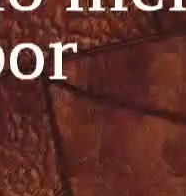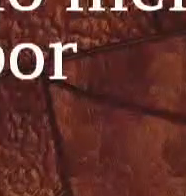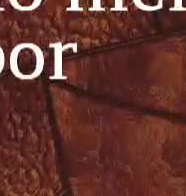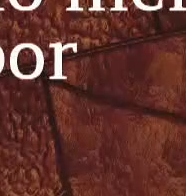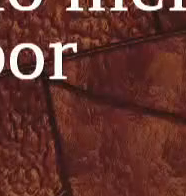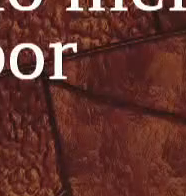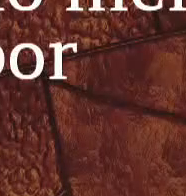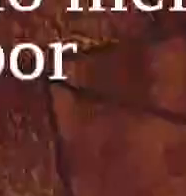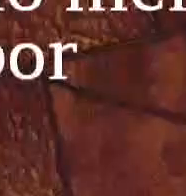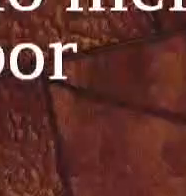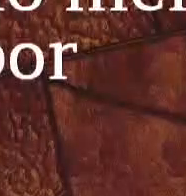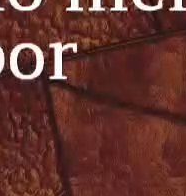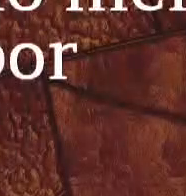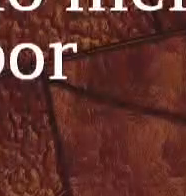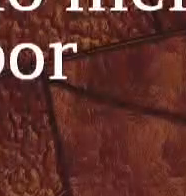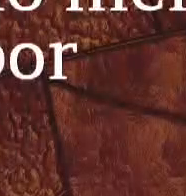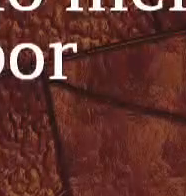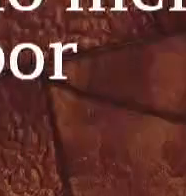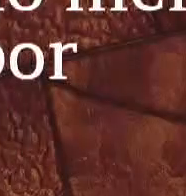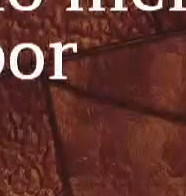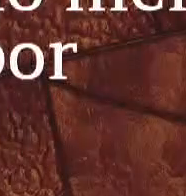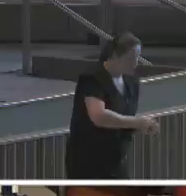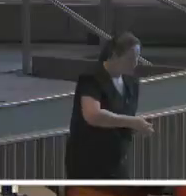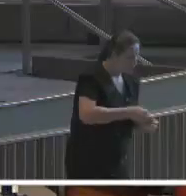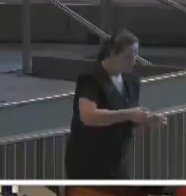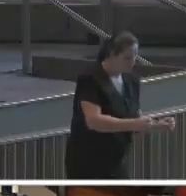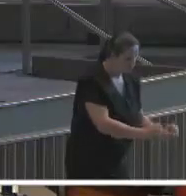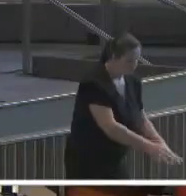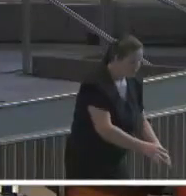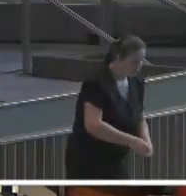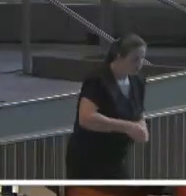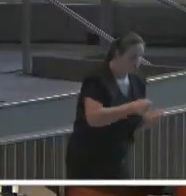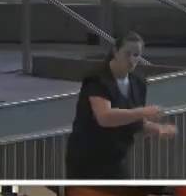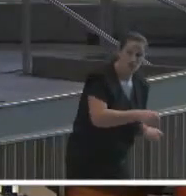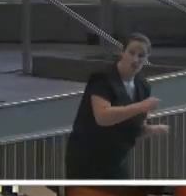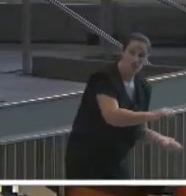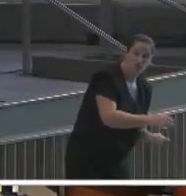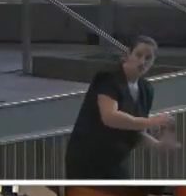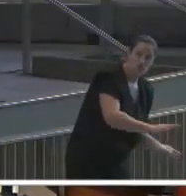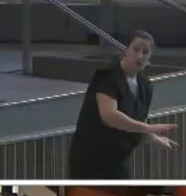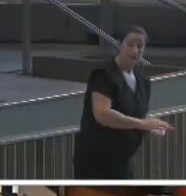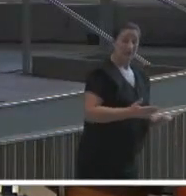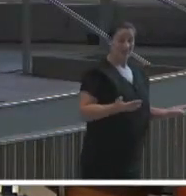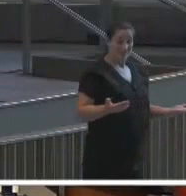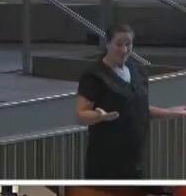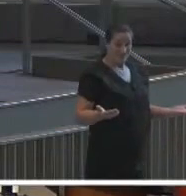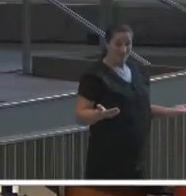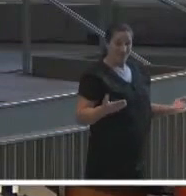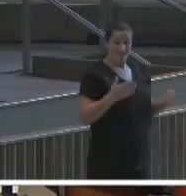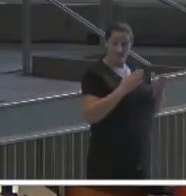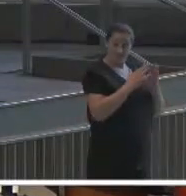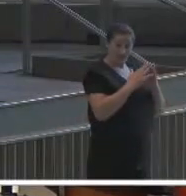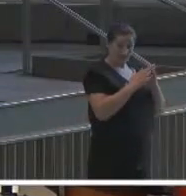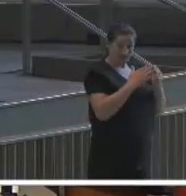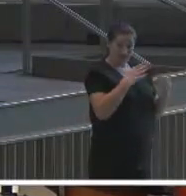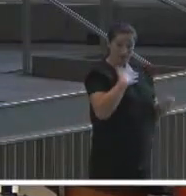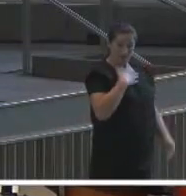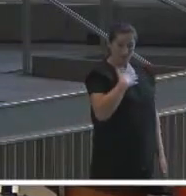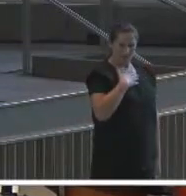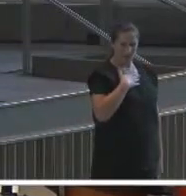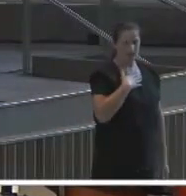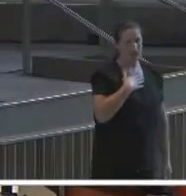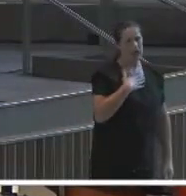tenda, e a prata por baixo. É interessante como é que a infidelidade toma forma na nossa